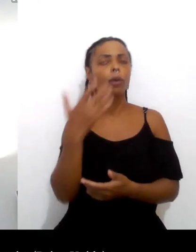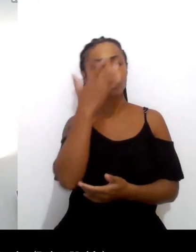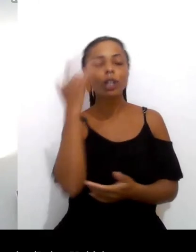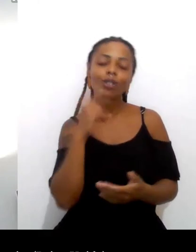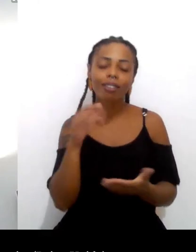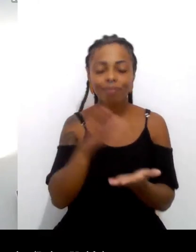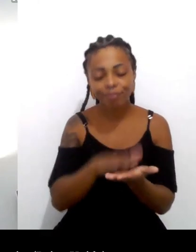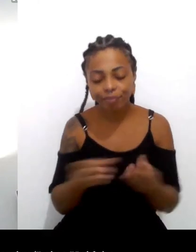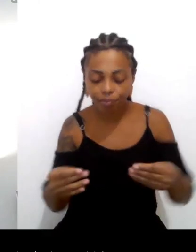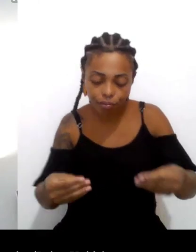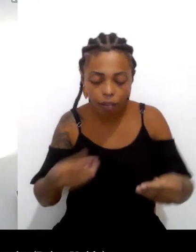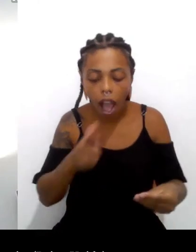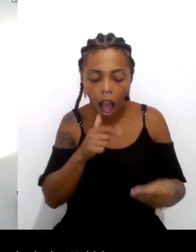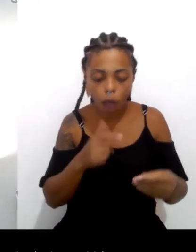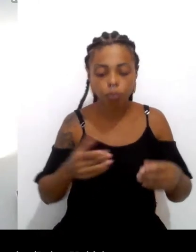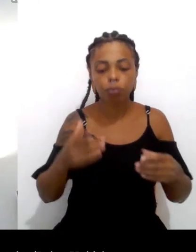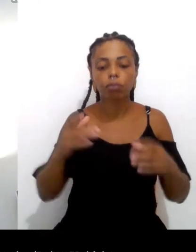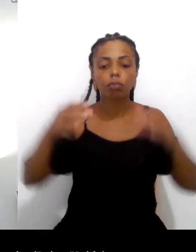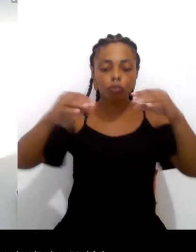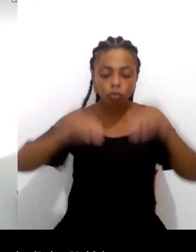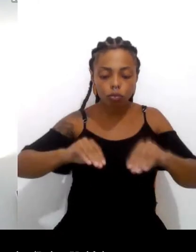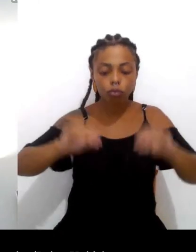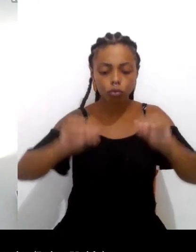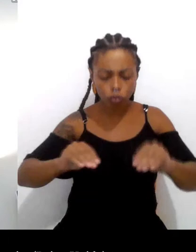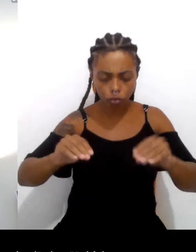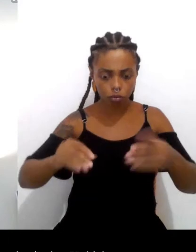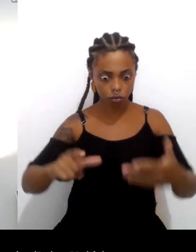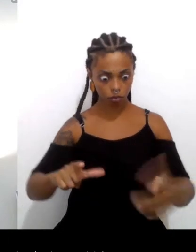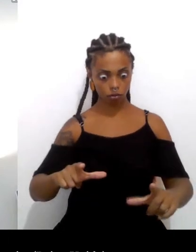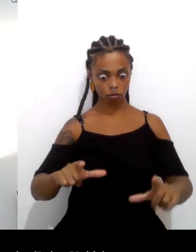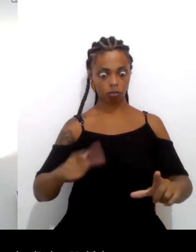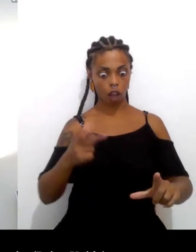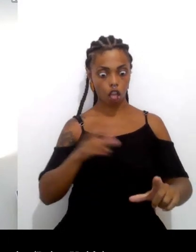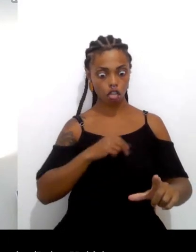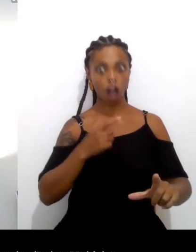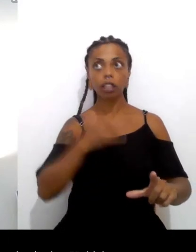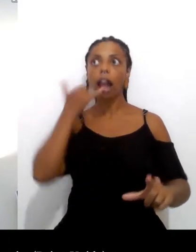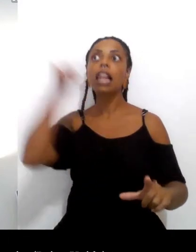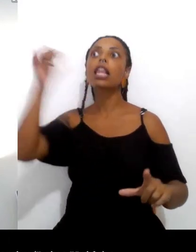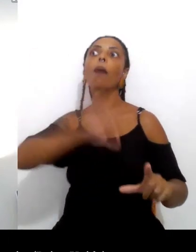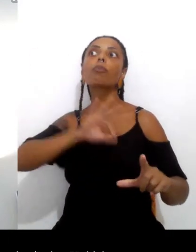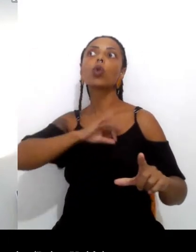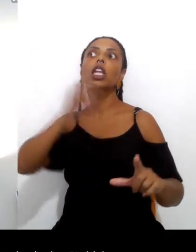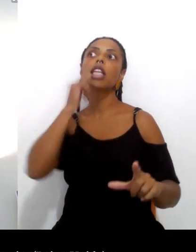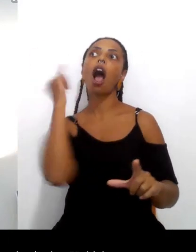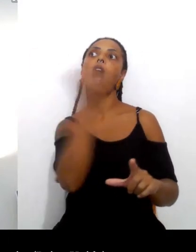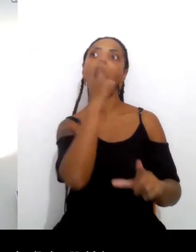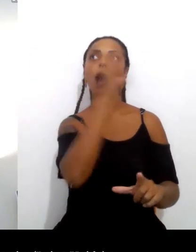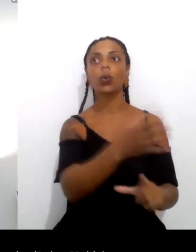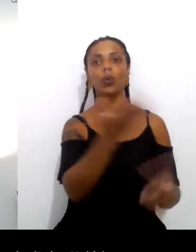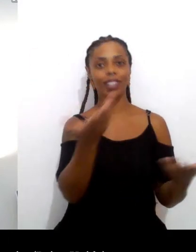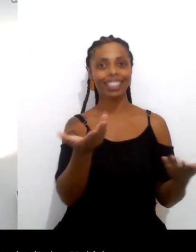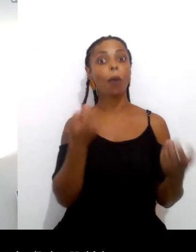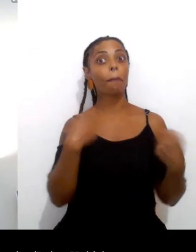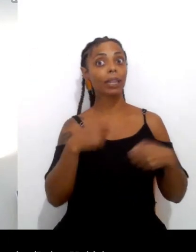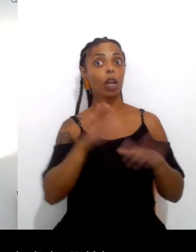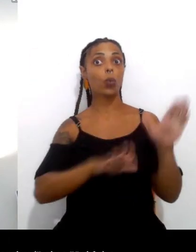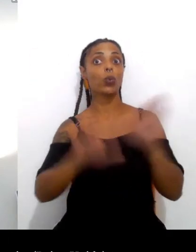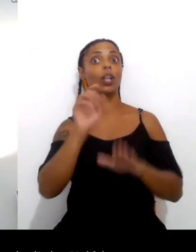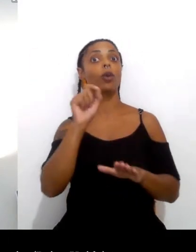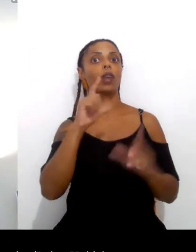da loja de Revelação poderia ligar para polícia e mostrar a foto então em termos de poder fazer